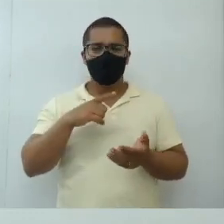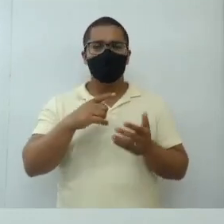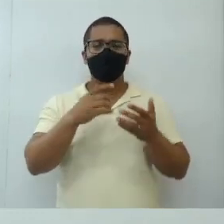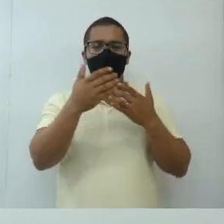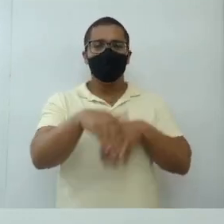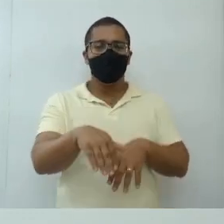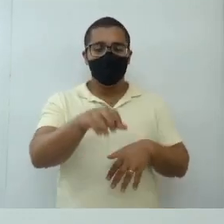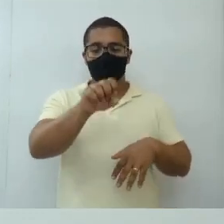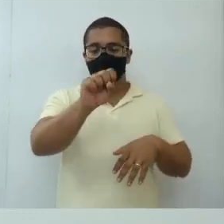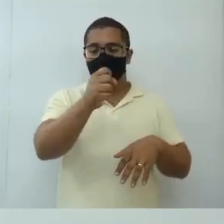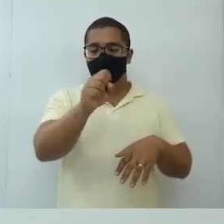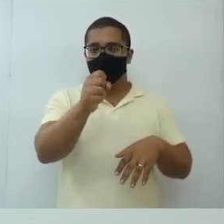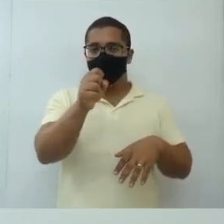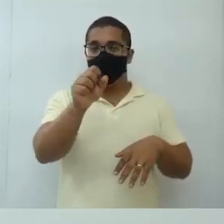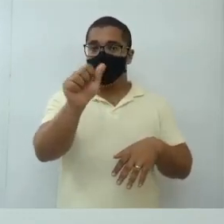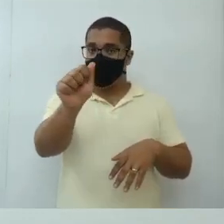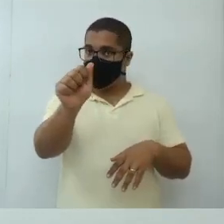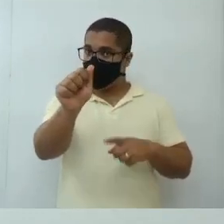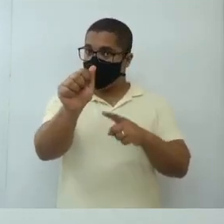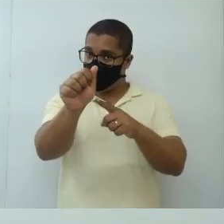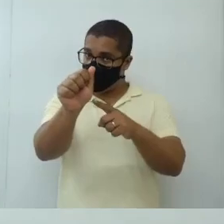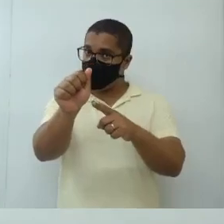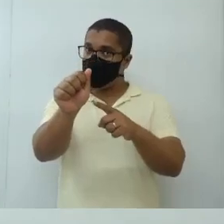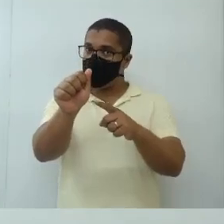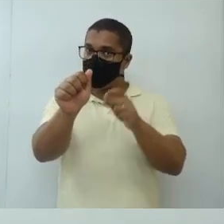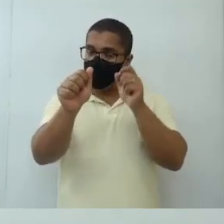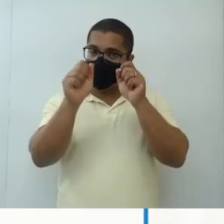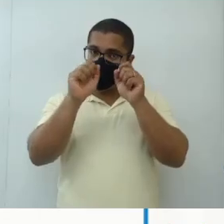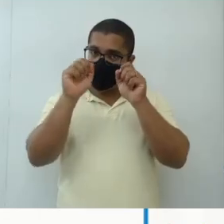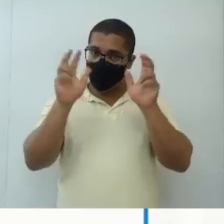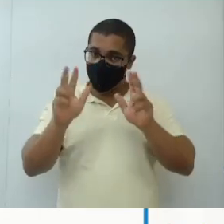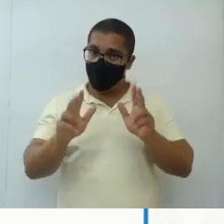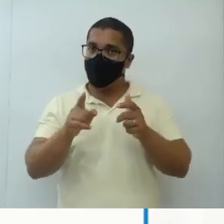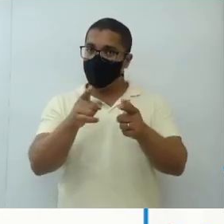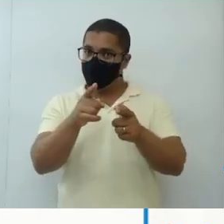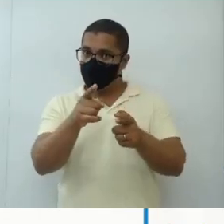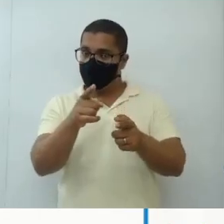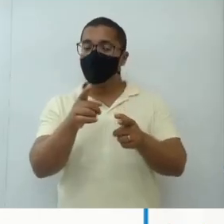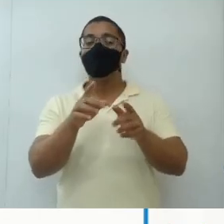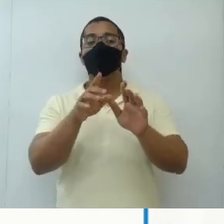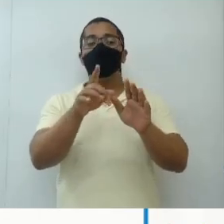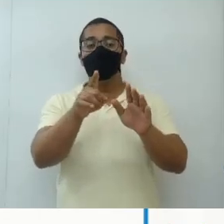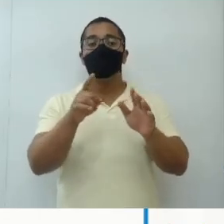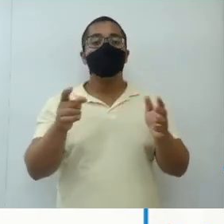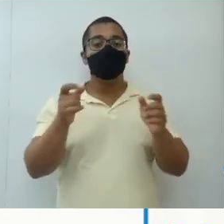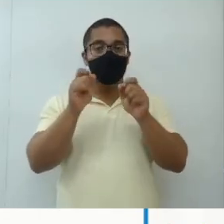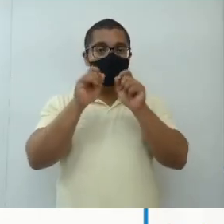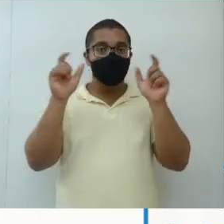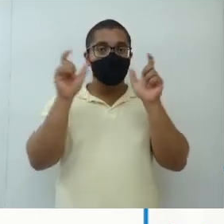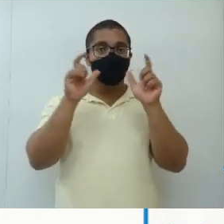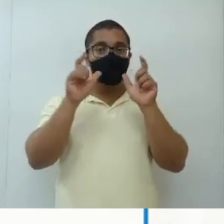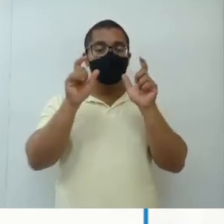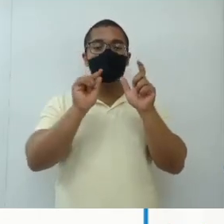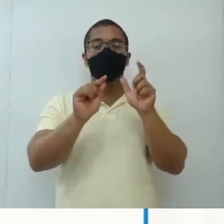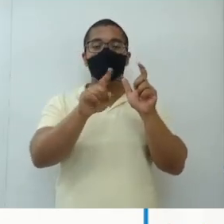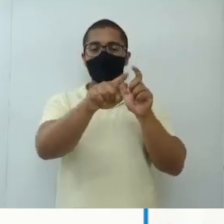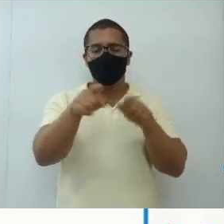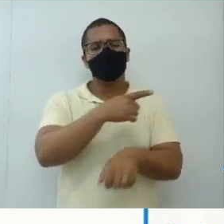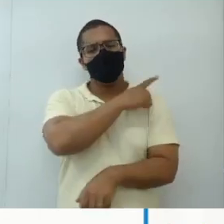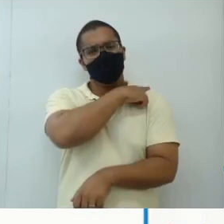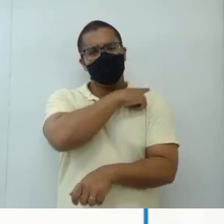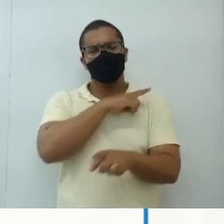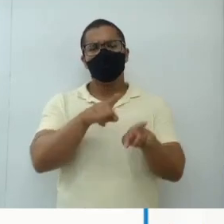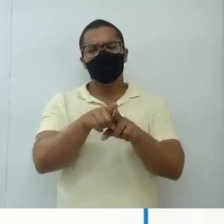SSA então se liga aí nas nossa aula de hoje que serve não só para vocês do primeiro ano como